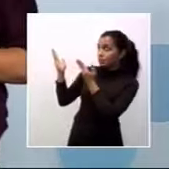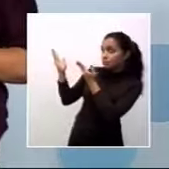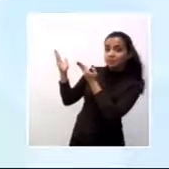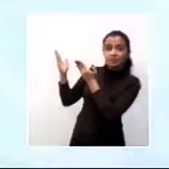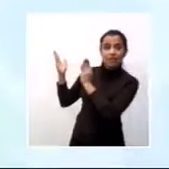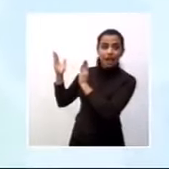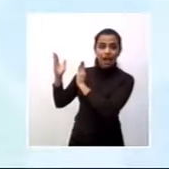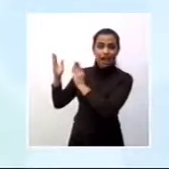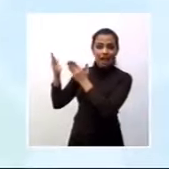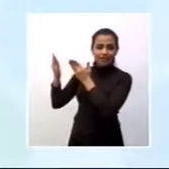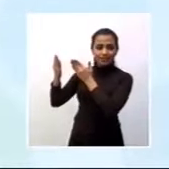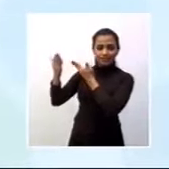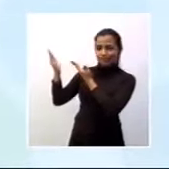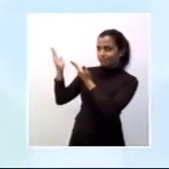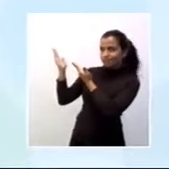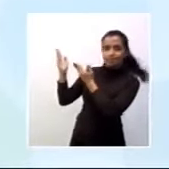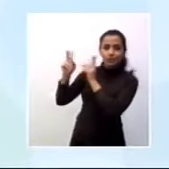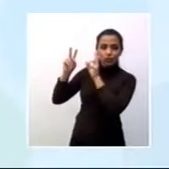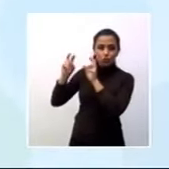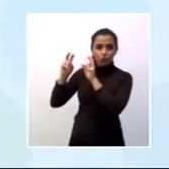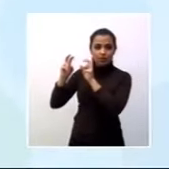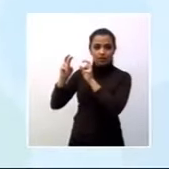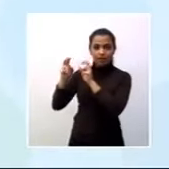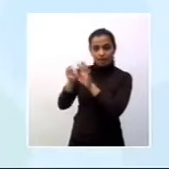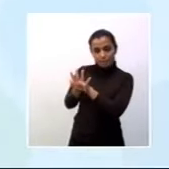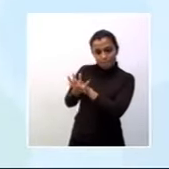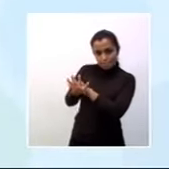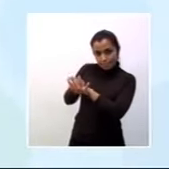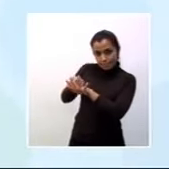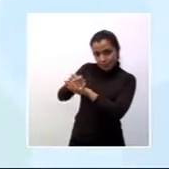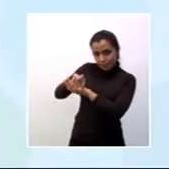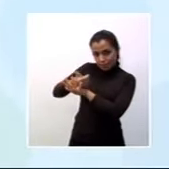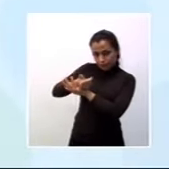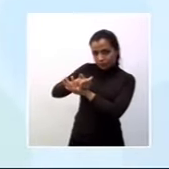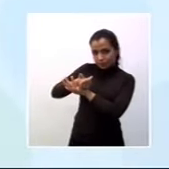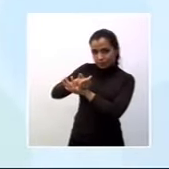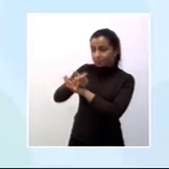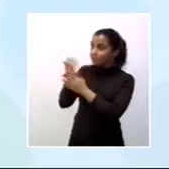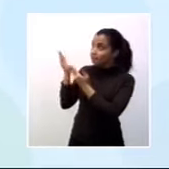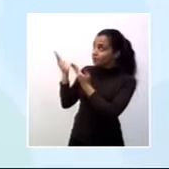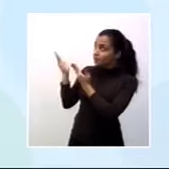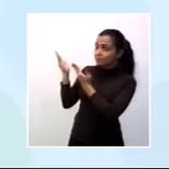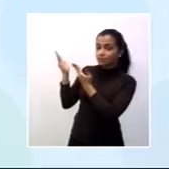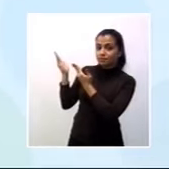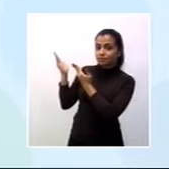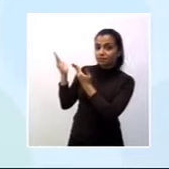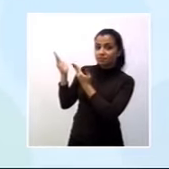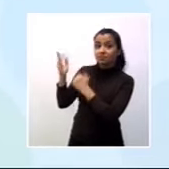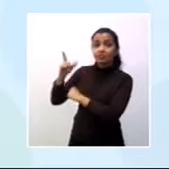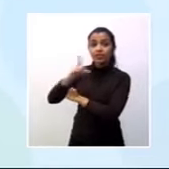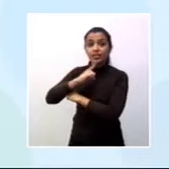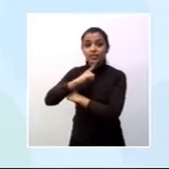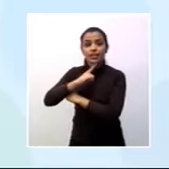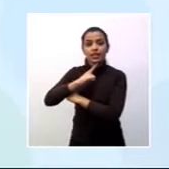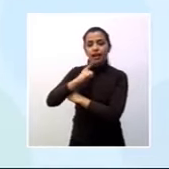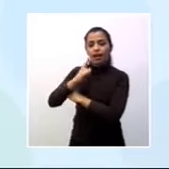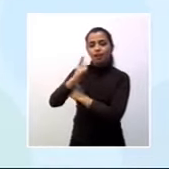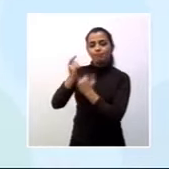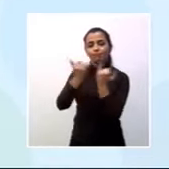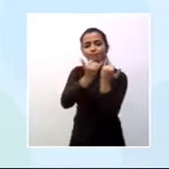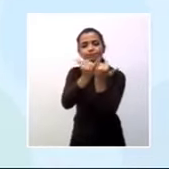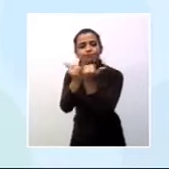de fake news para vocês então elas são notícias falsas ou boatos que são espalhados por jornal televisão rádio